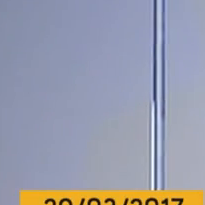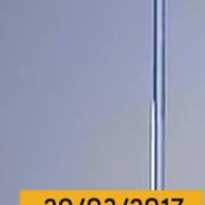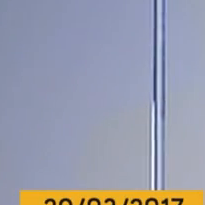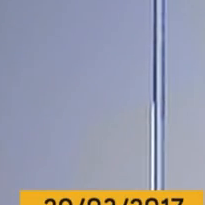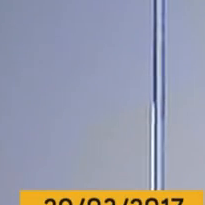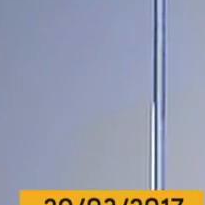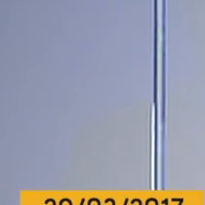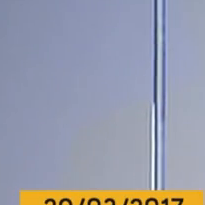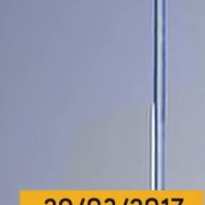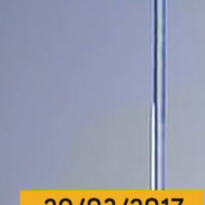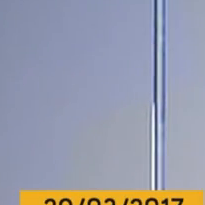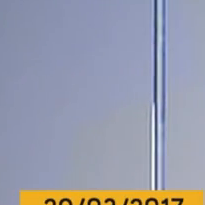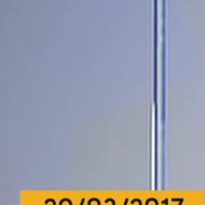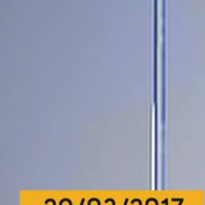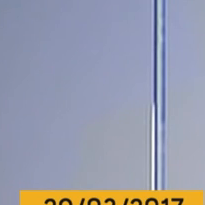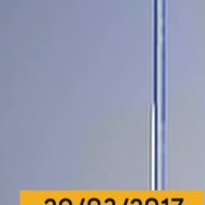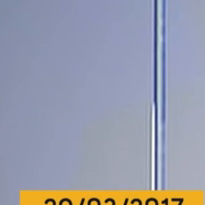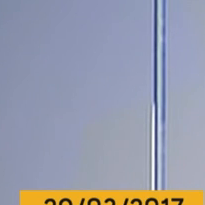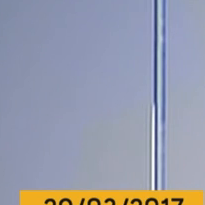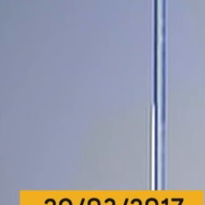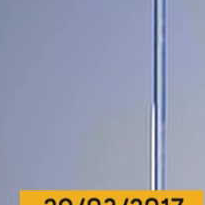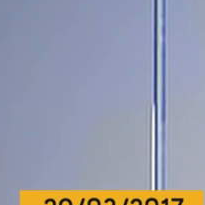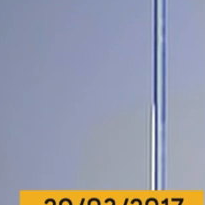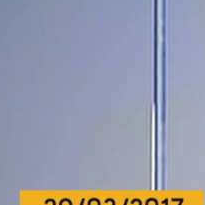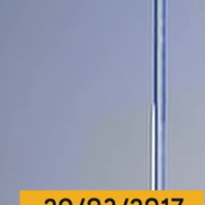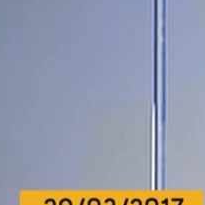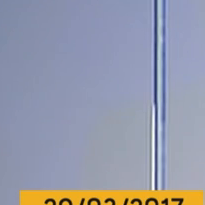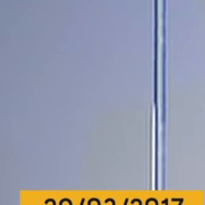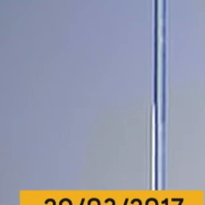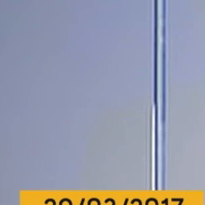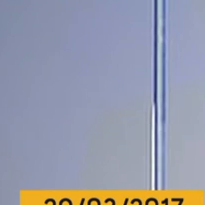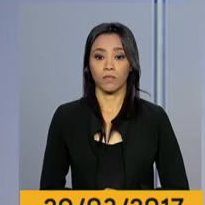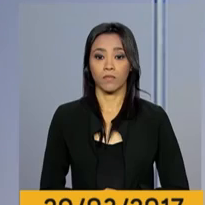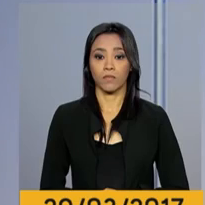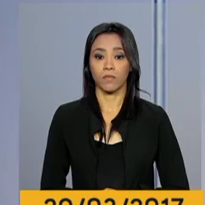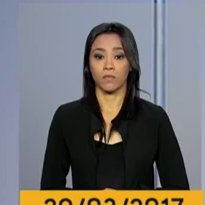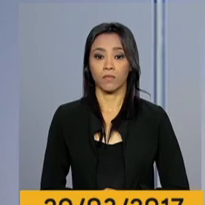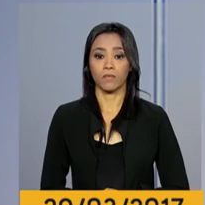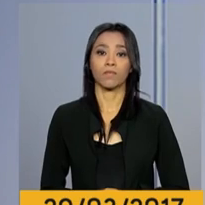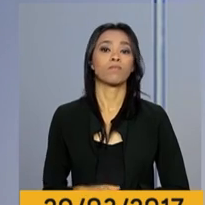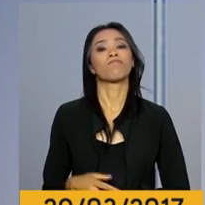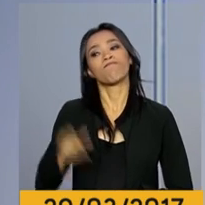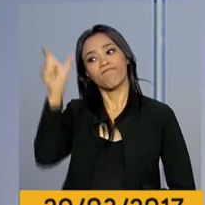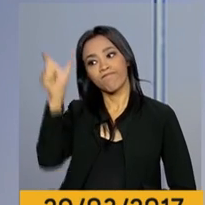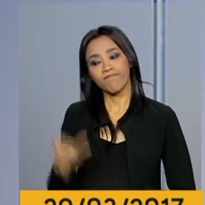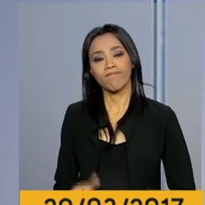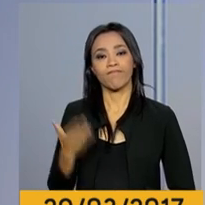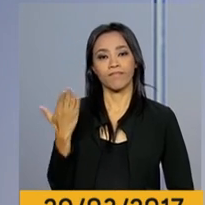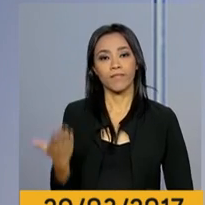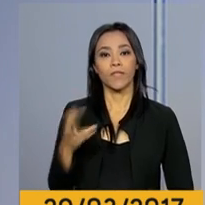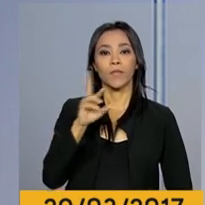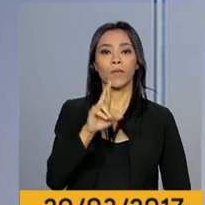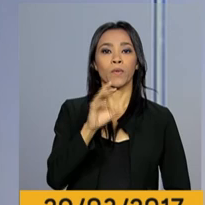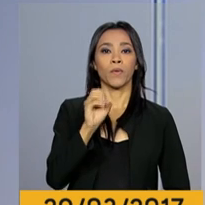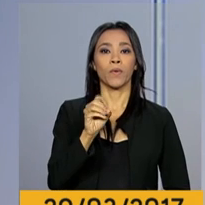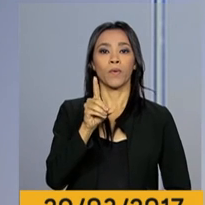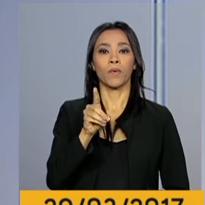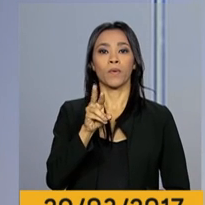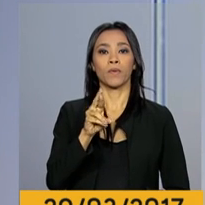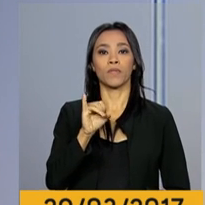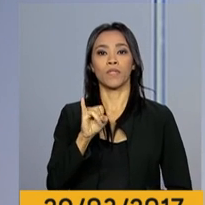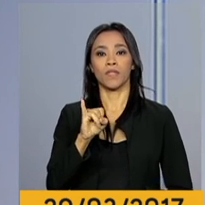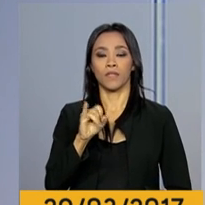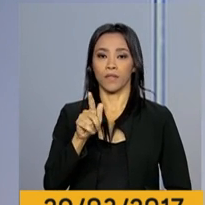por uma instituição financeira vamos acompanhar o jogo rodrigo chave f senhoras e senhores investidores